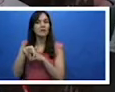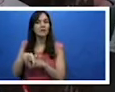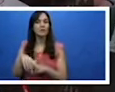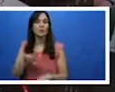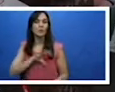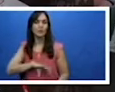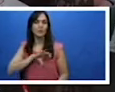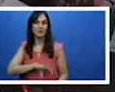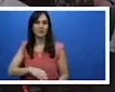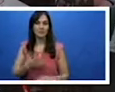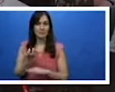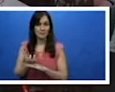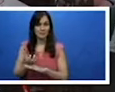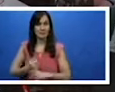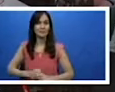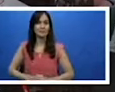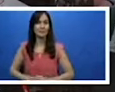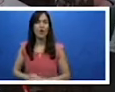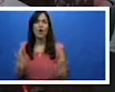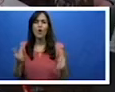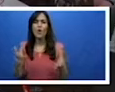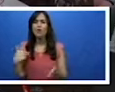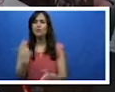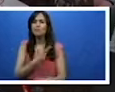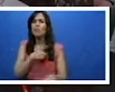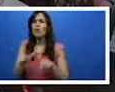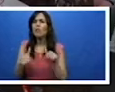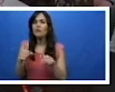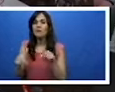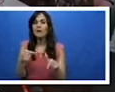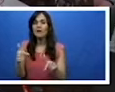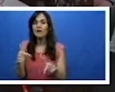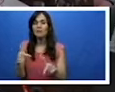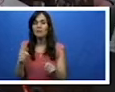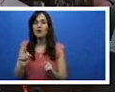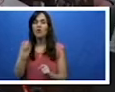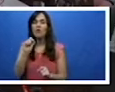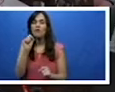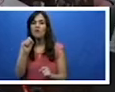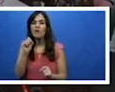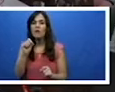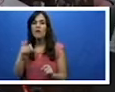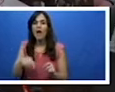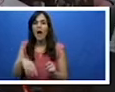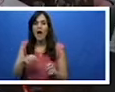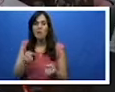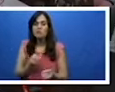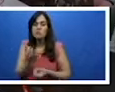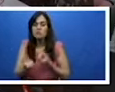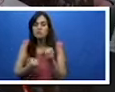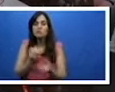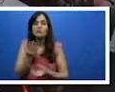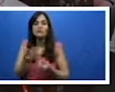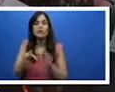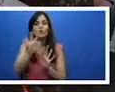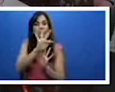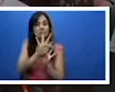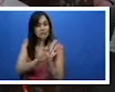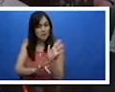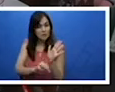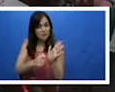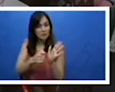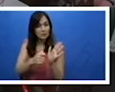portuguesa. Hoje nós trabalharemos na nossa videoaula produção de textos, a narrativa